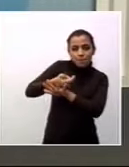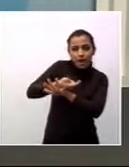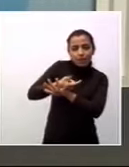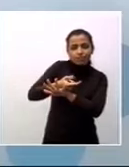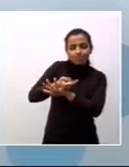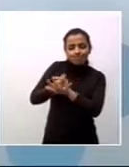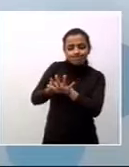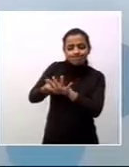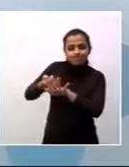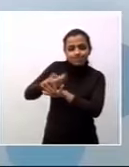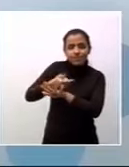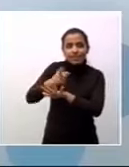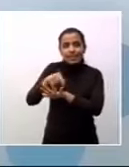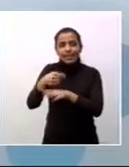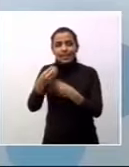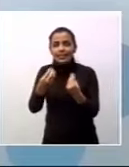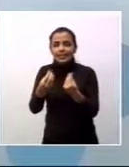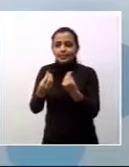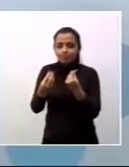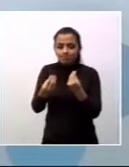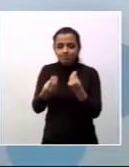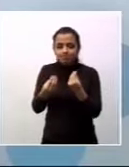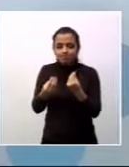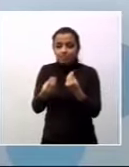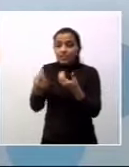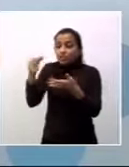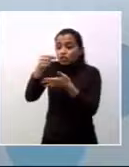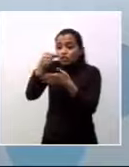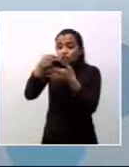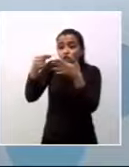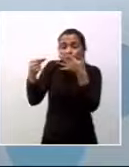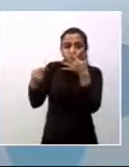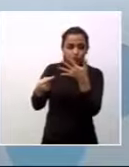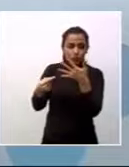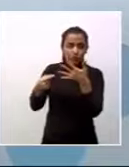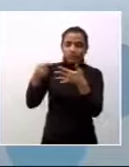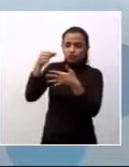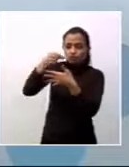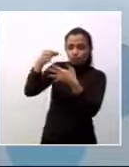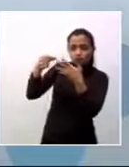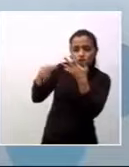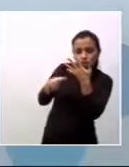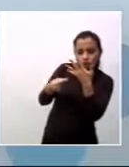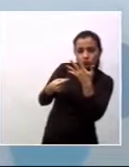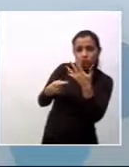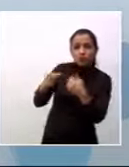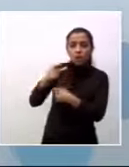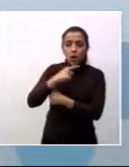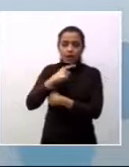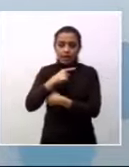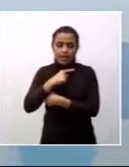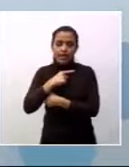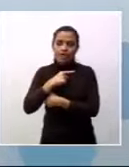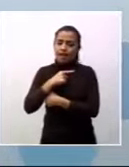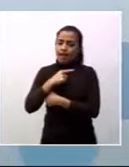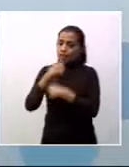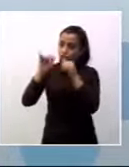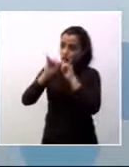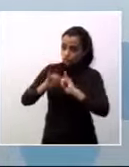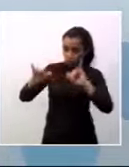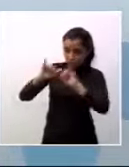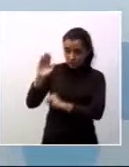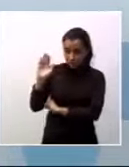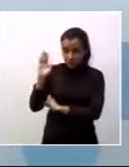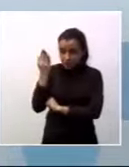então o fake news ele tem tipos que a gente pode classificar então a gente tem a princípio as notícias